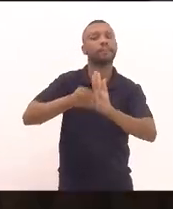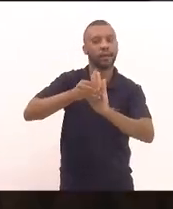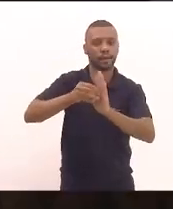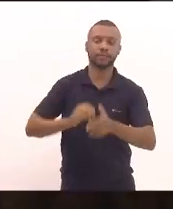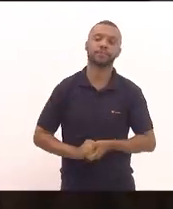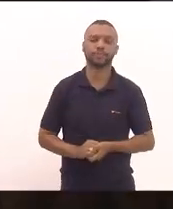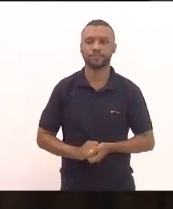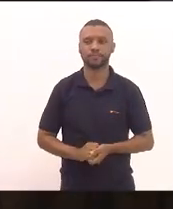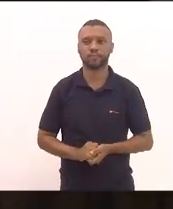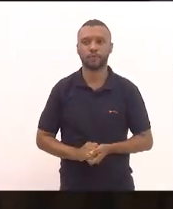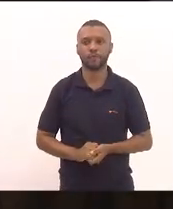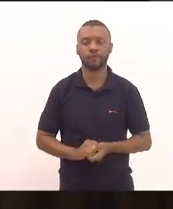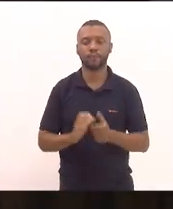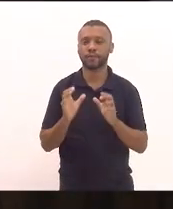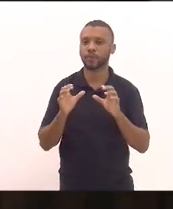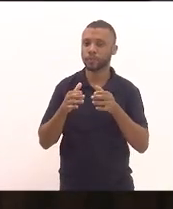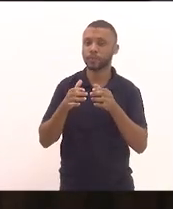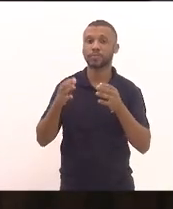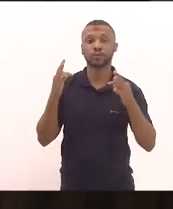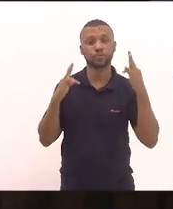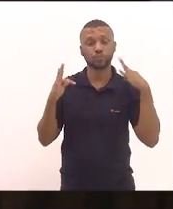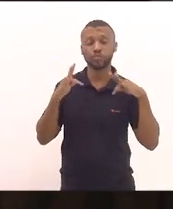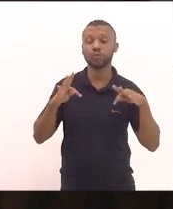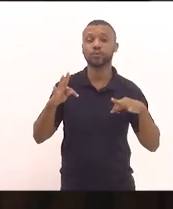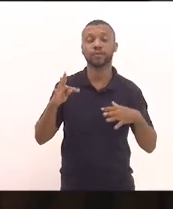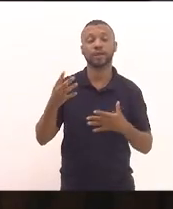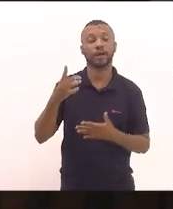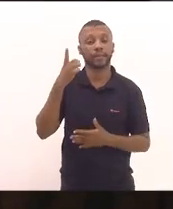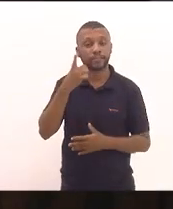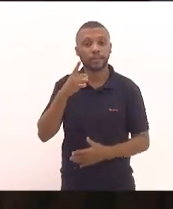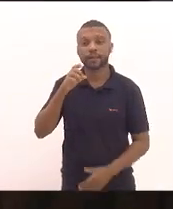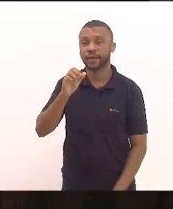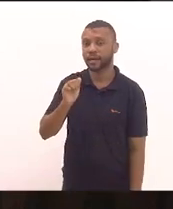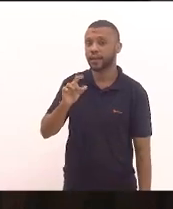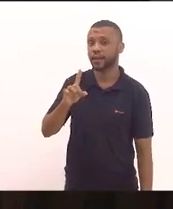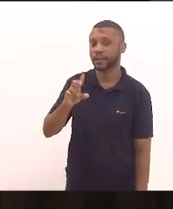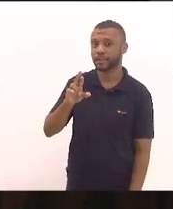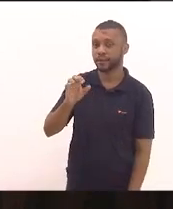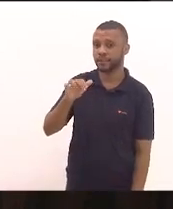Pela Comissão de Turismo, deputada Adriana Baltazar.